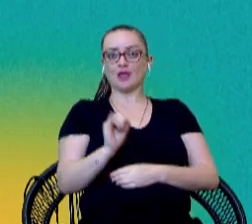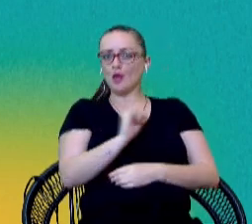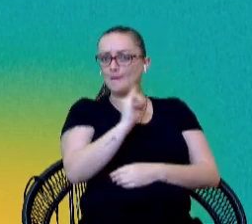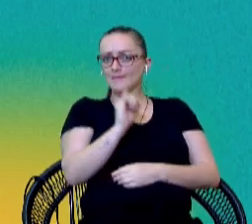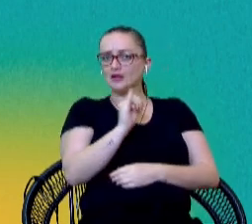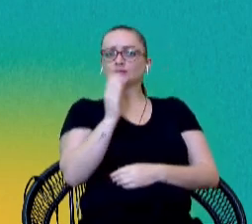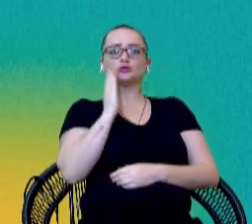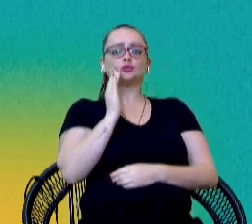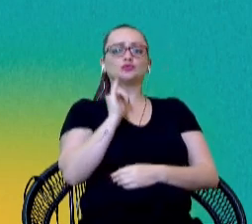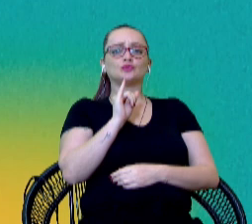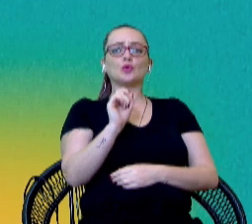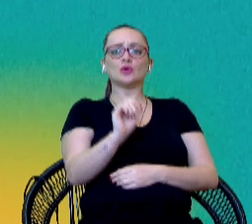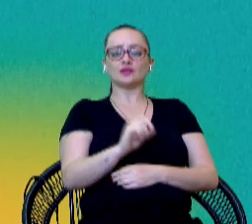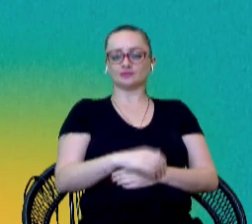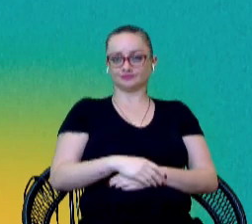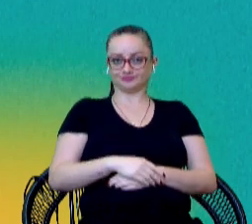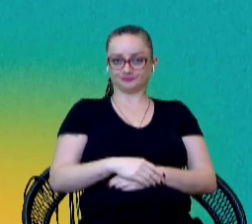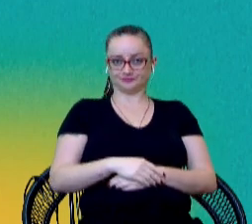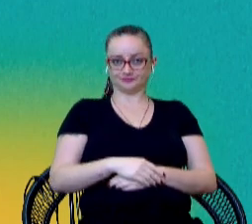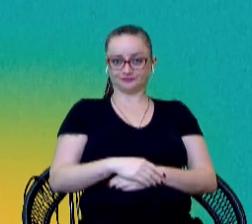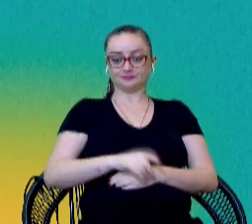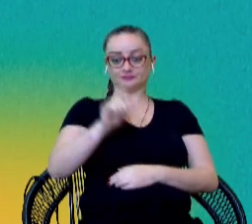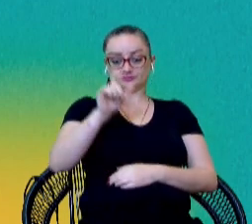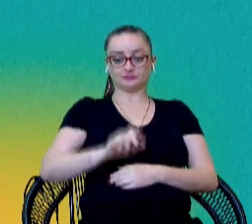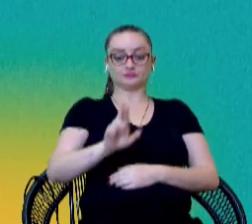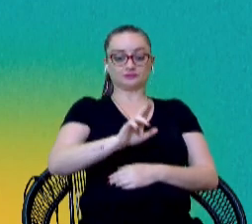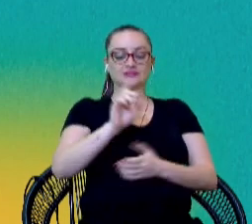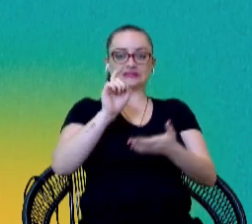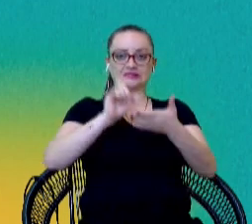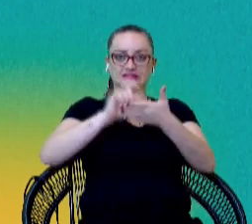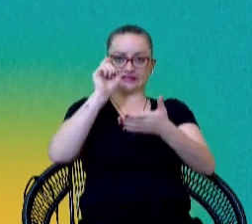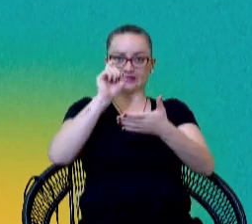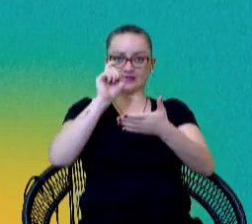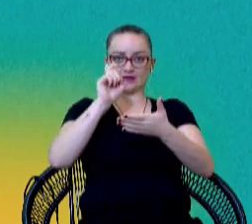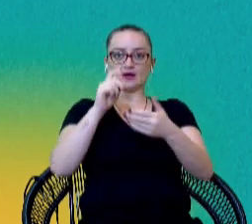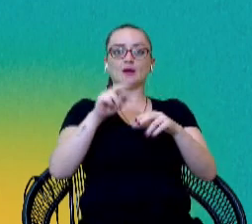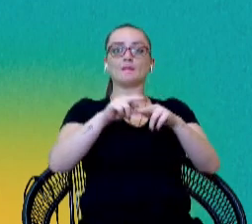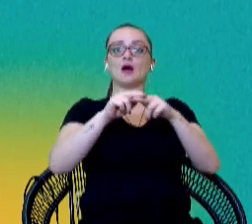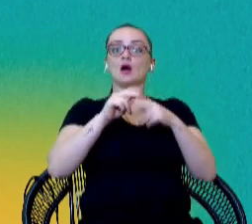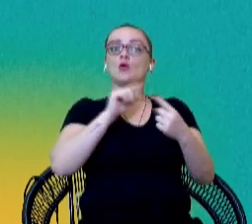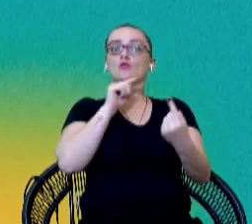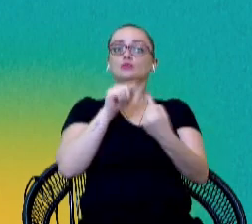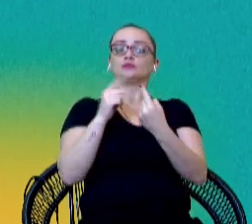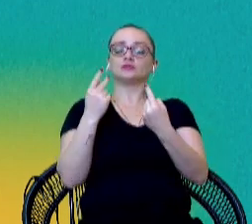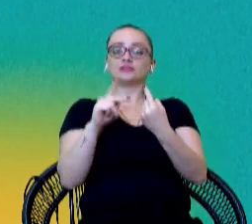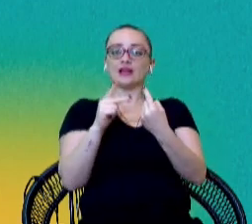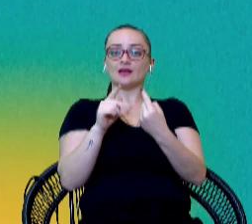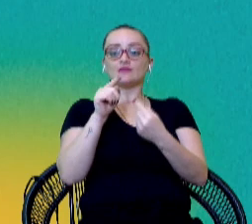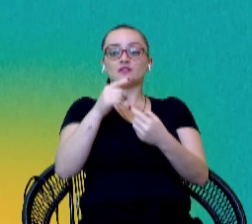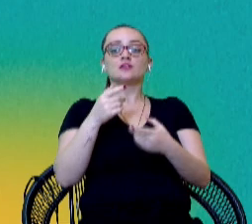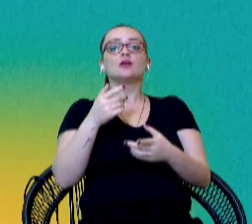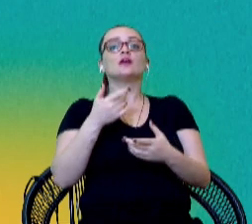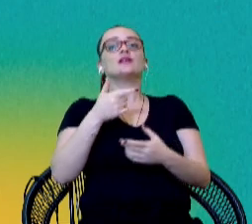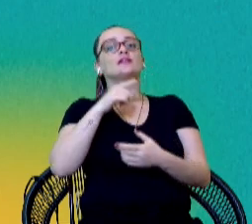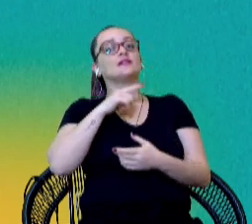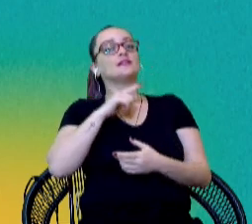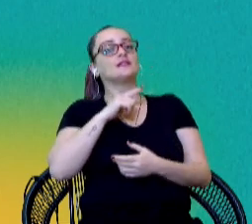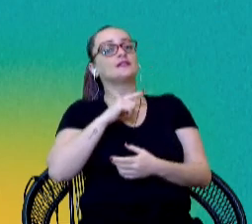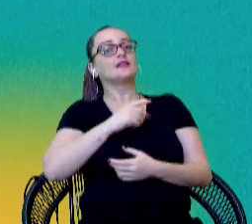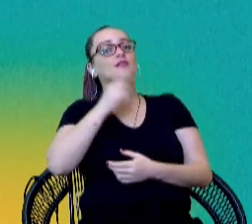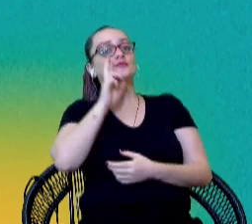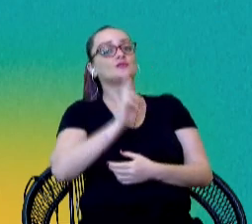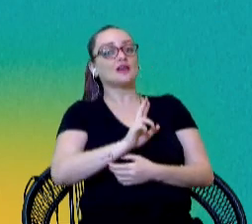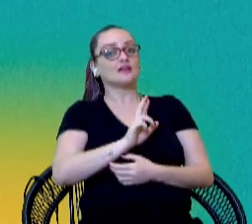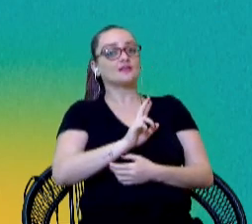aqui a gente falar, tá, gente? Quando o usuário ele clica pelo seu objetivo, você conclui um resultado, né? Ou